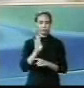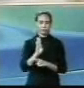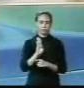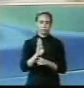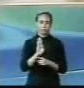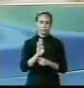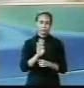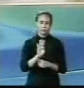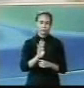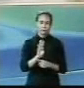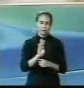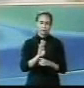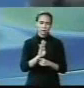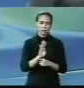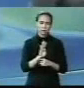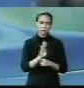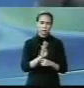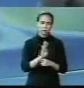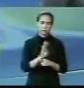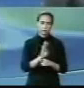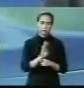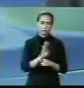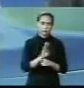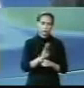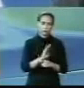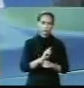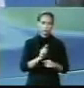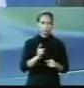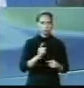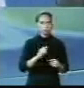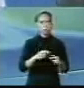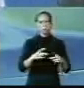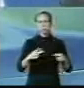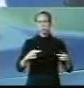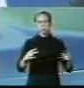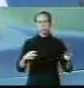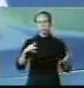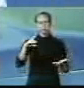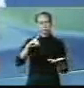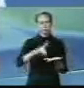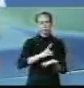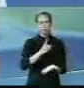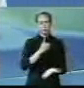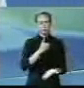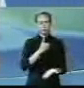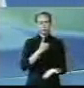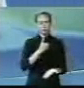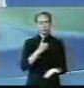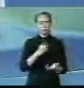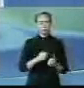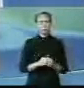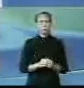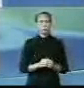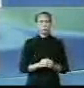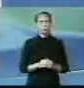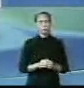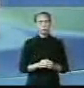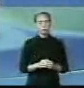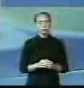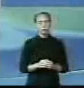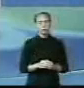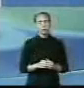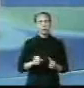como um inimigo, né, dentro da sua rede, um cara assim meio chato que vai impedir você de suas atividades. Em si,